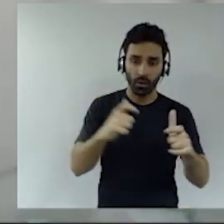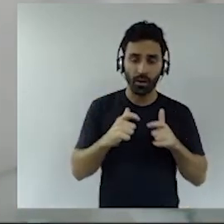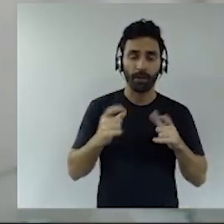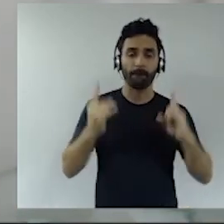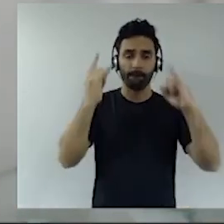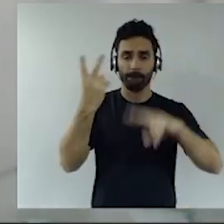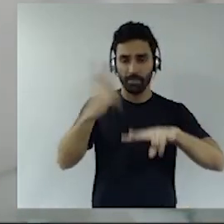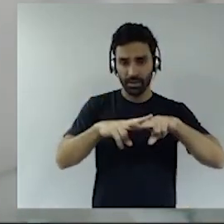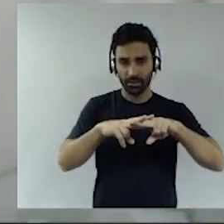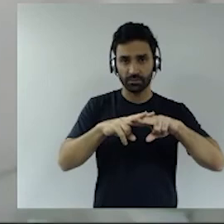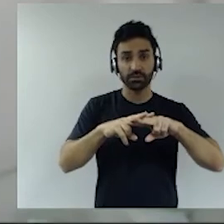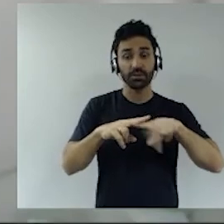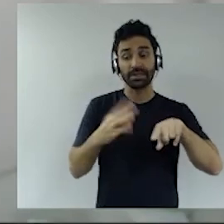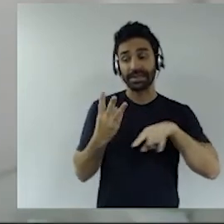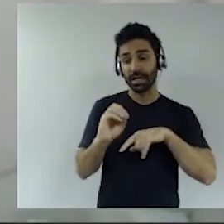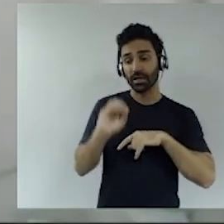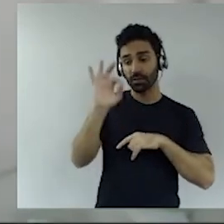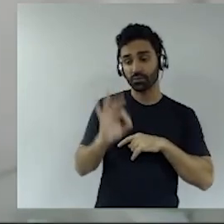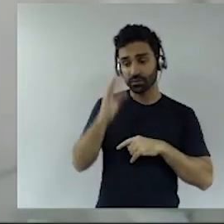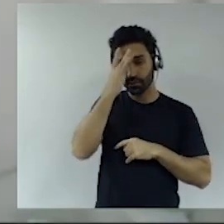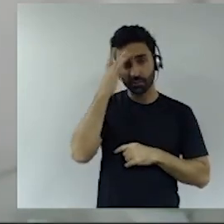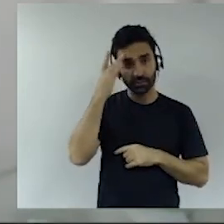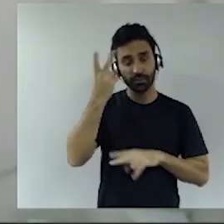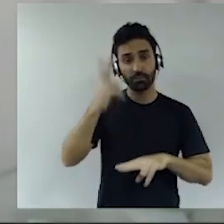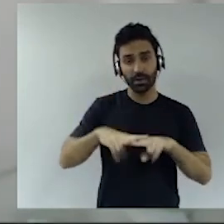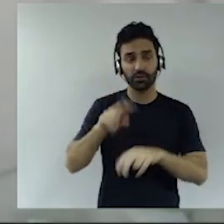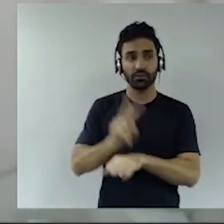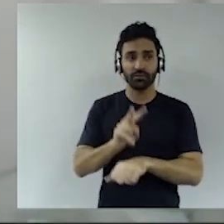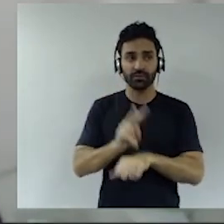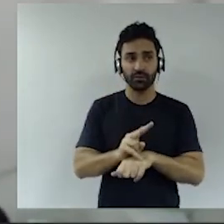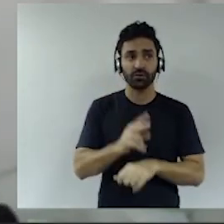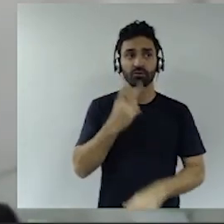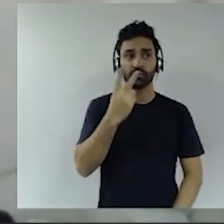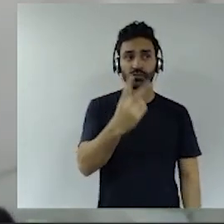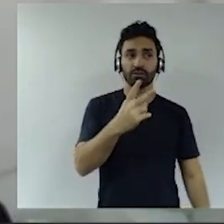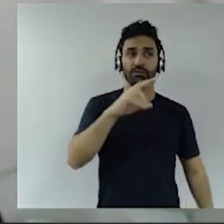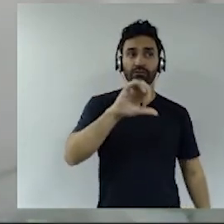de 30% de presos provisórios,